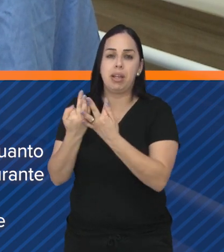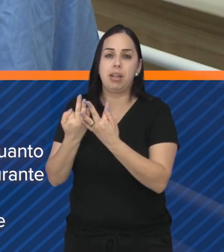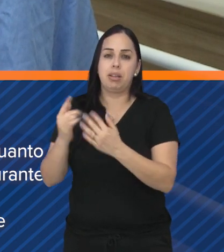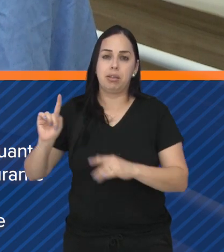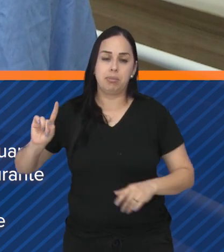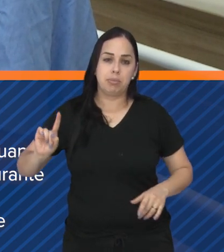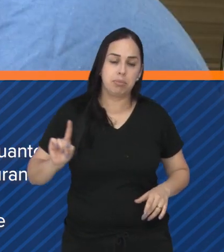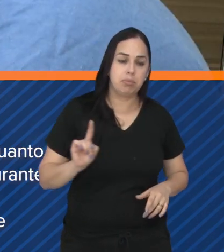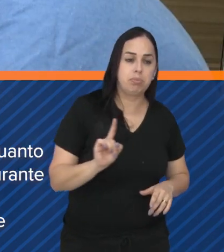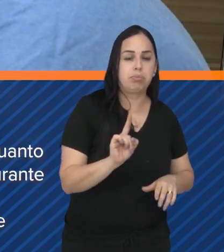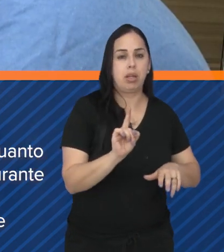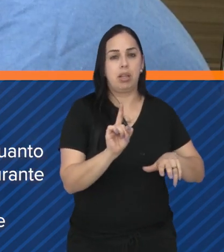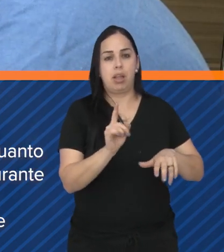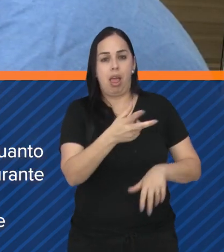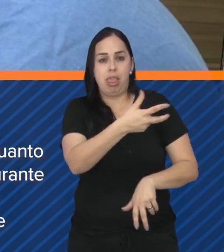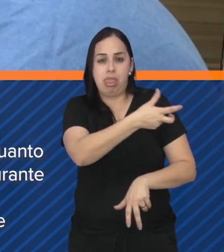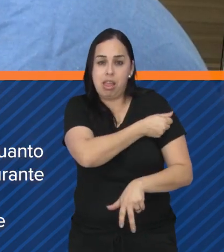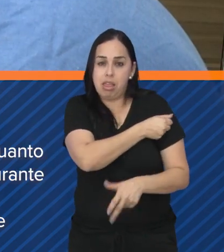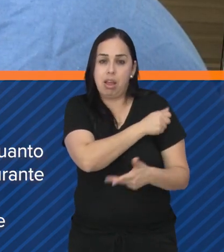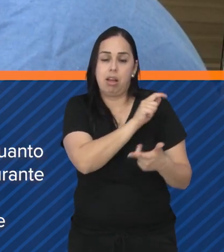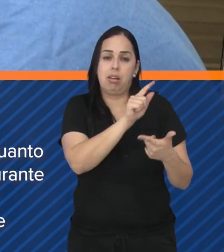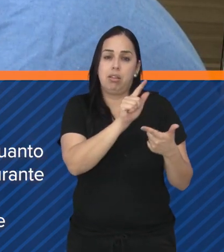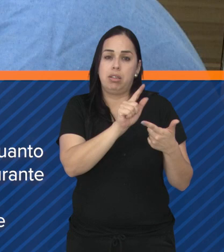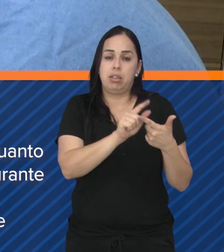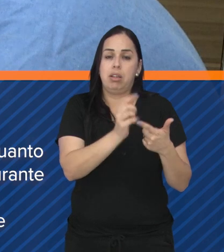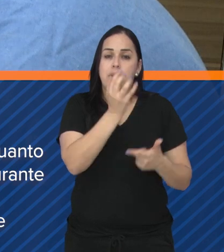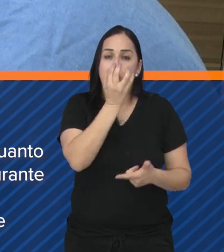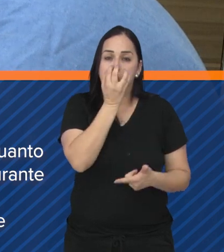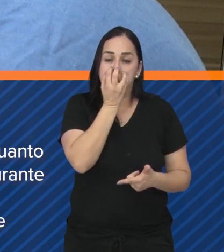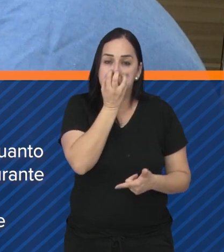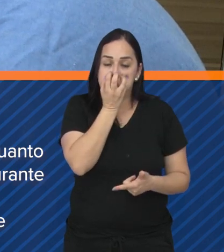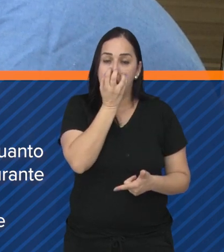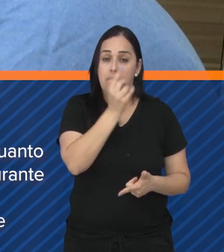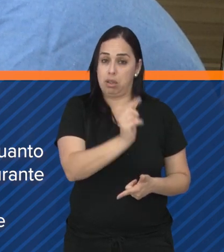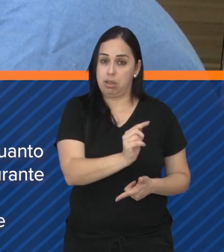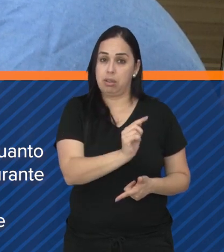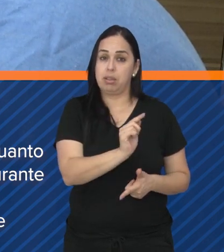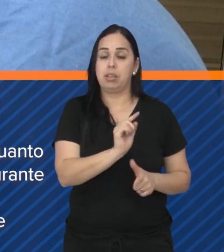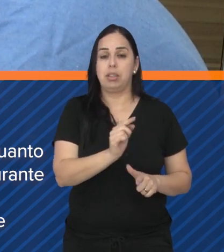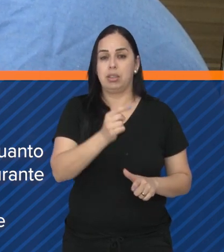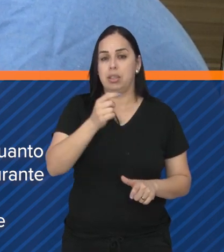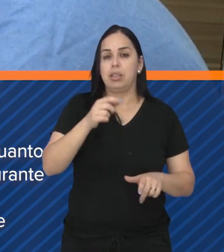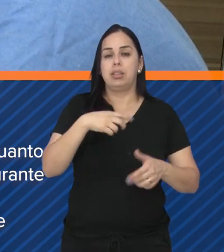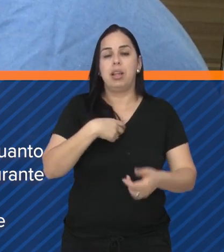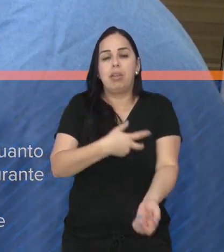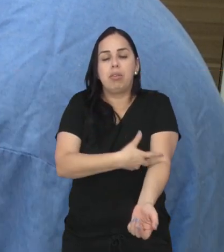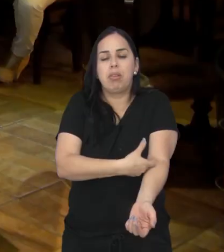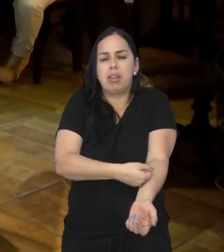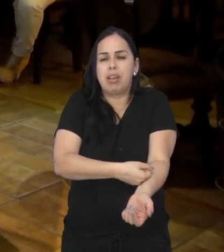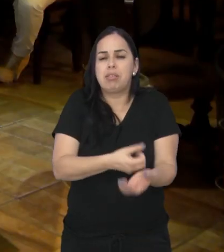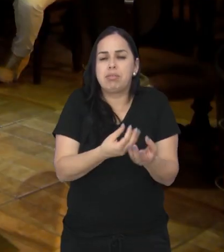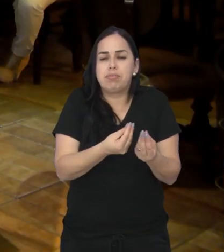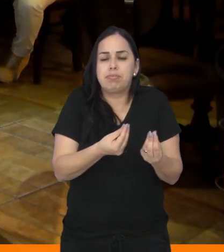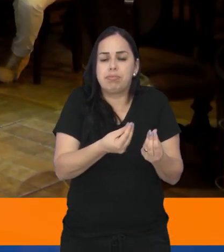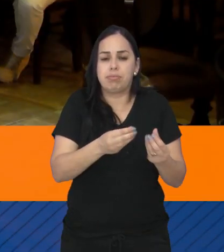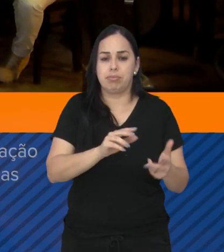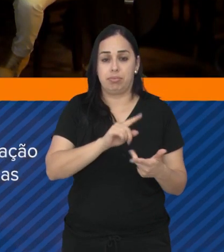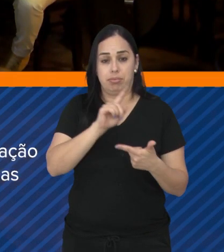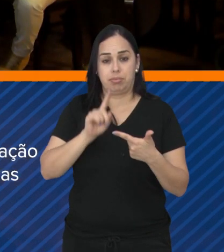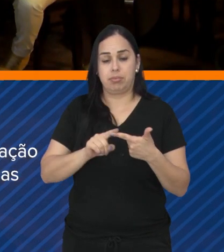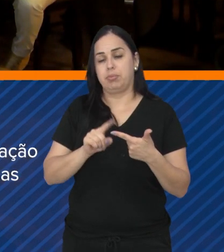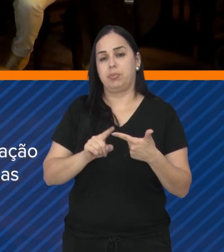utilizem sedação, anestesia ou indução à inconsciência do paciente durante exames sensíveis. O segundo